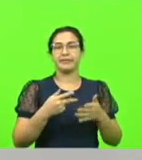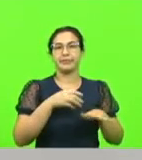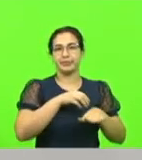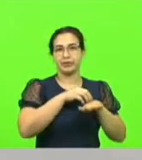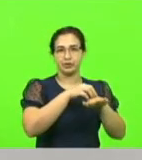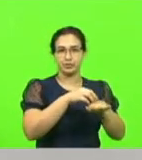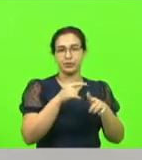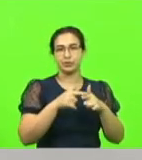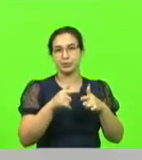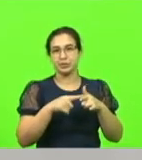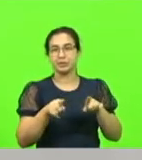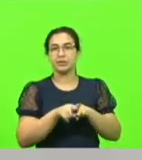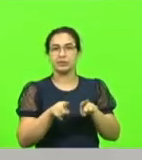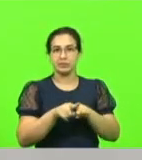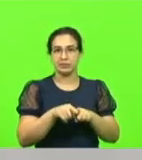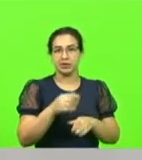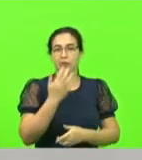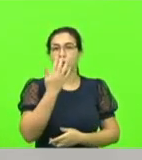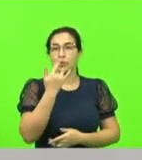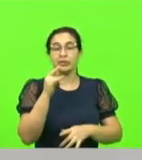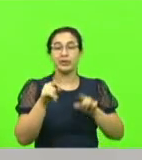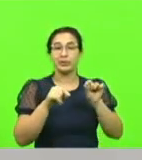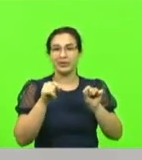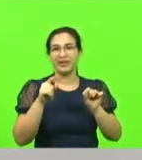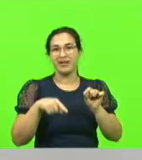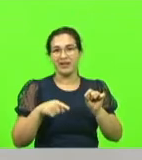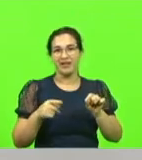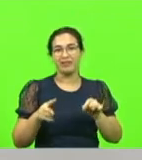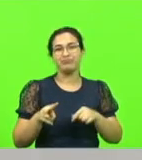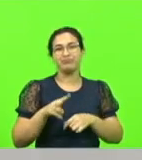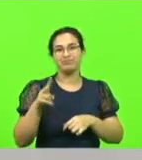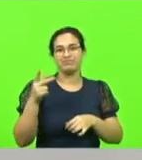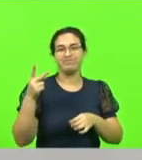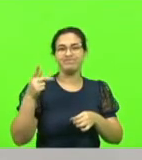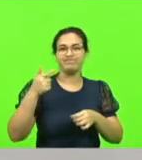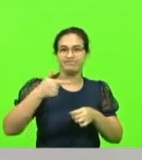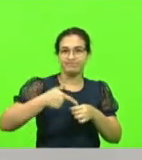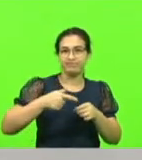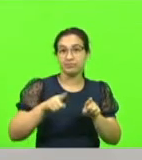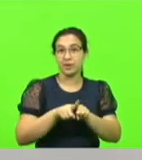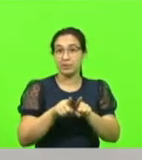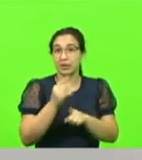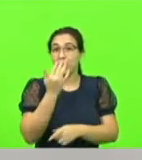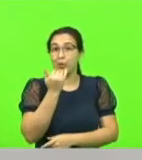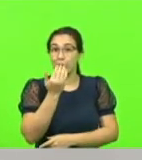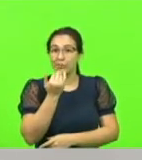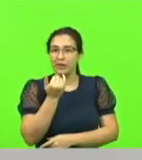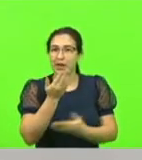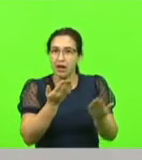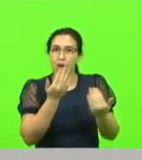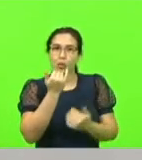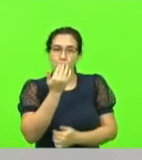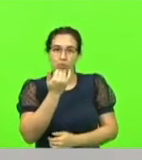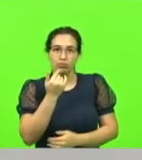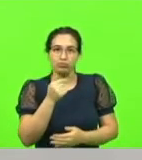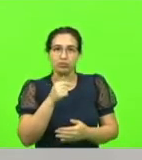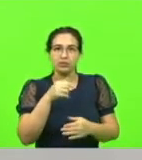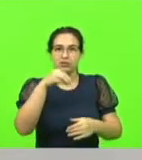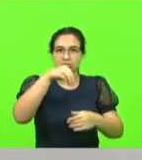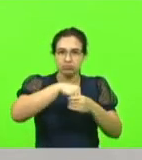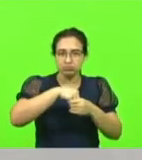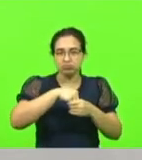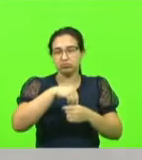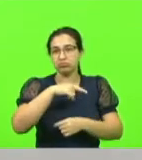nos alimentos, foram o preço dos combustíveis e da comida, que no caso da comida, dentre os itens que mais tiveram